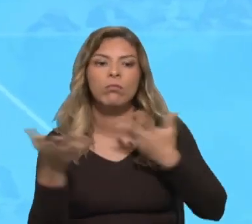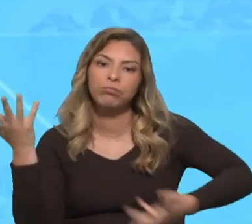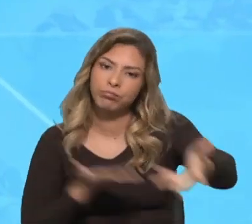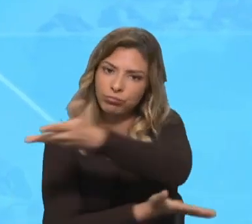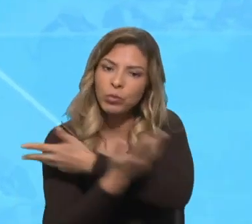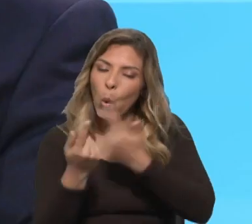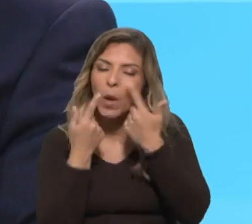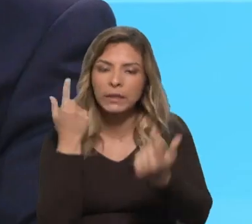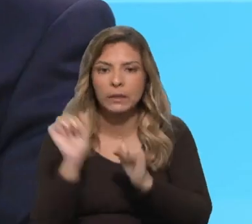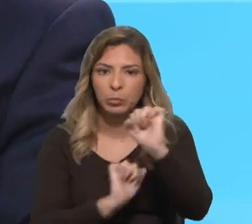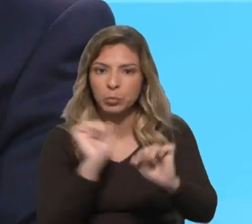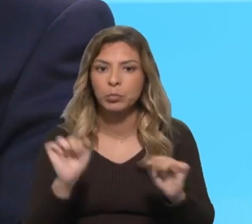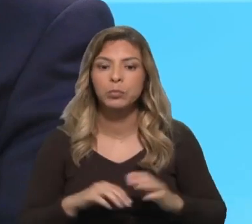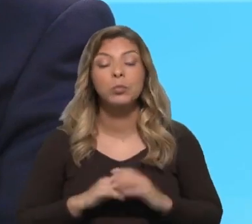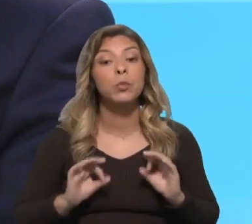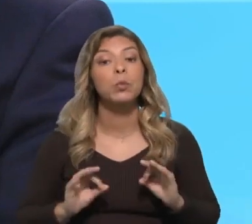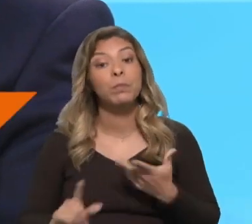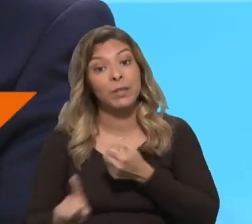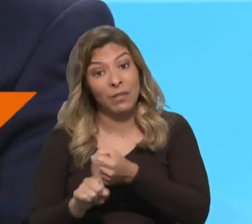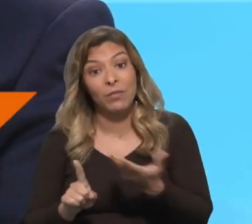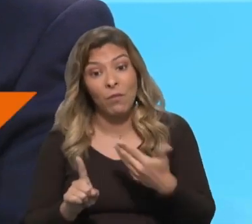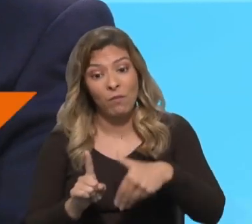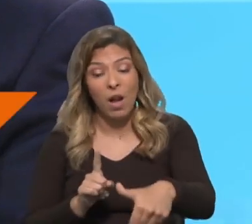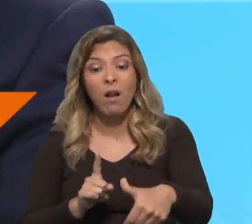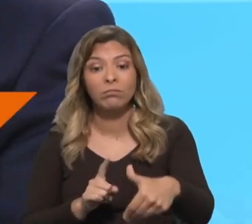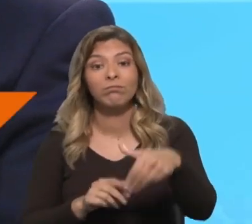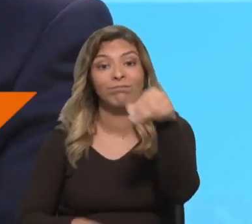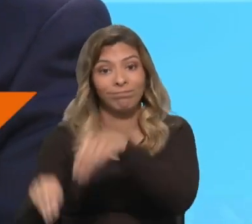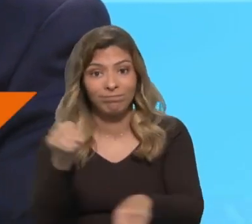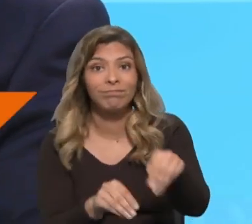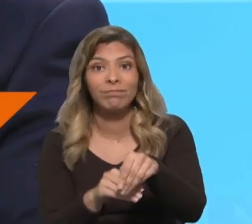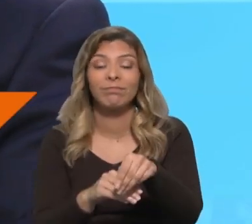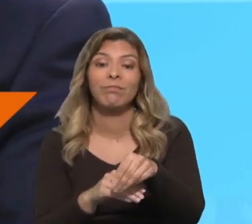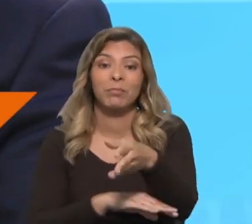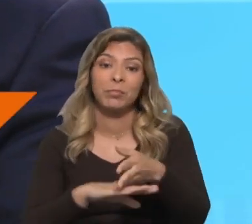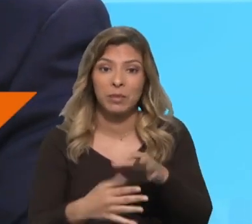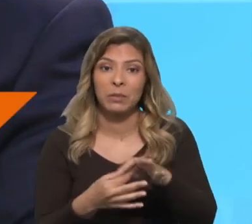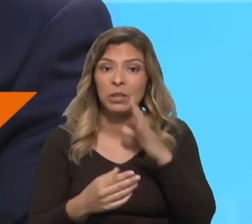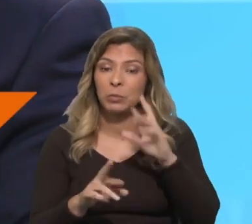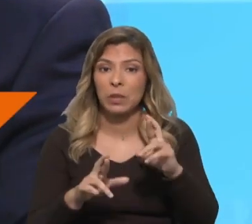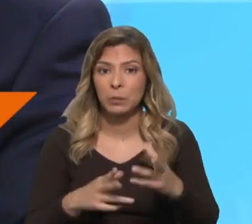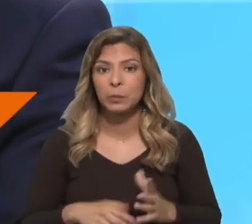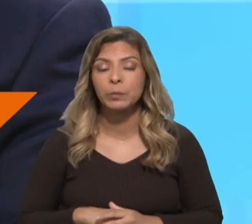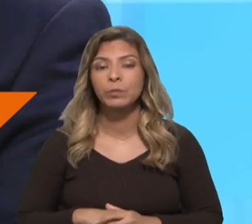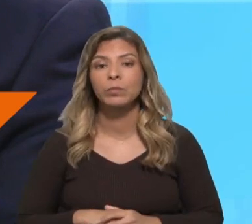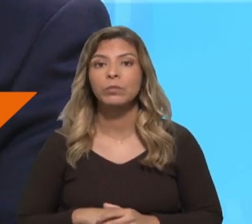não é? E fica esse desafio para chegarem aos 2 terços necessários. Sim, e acima de tudo, acho